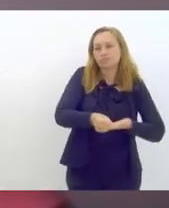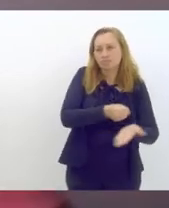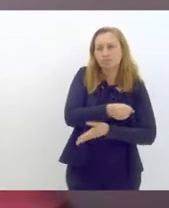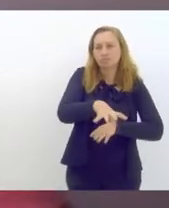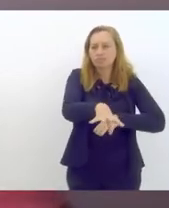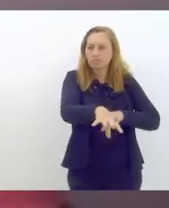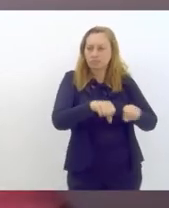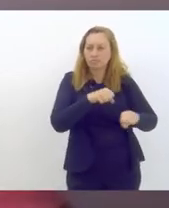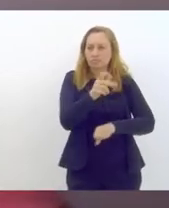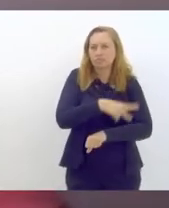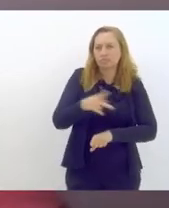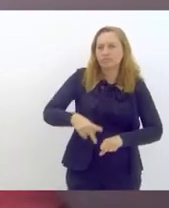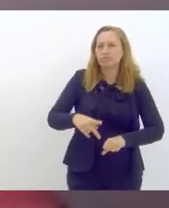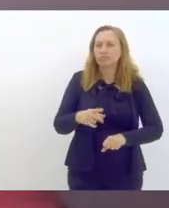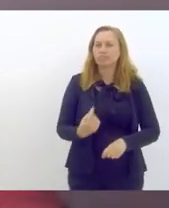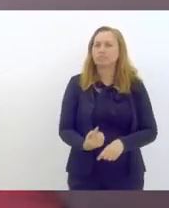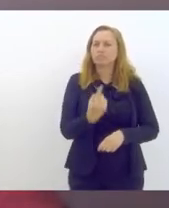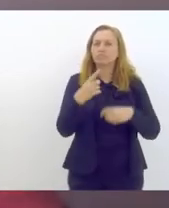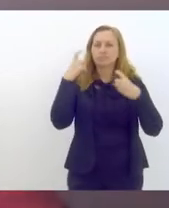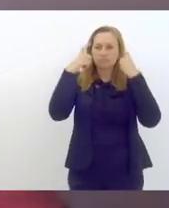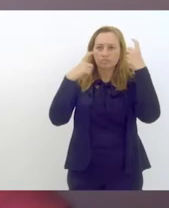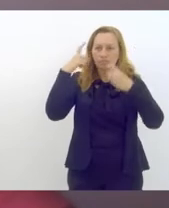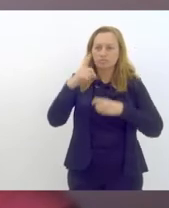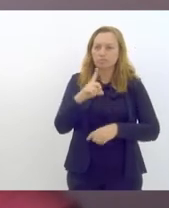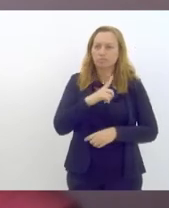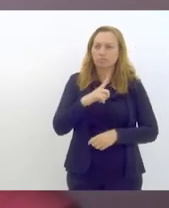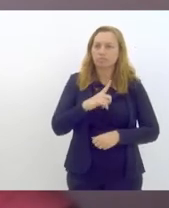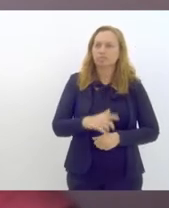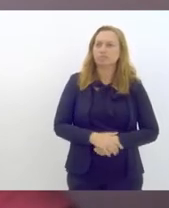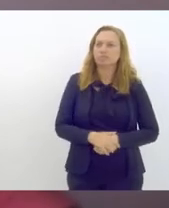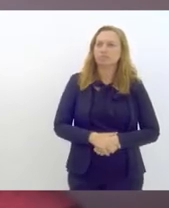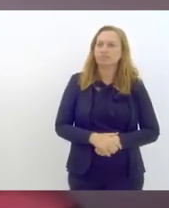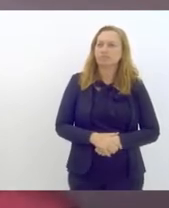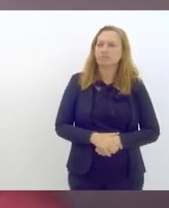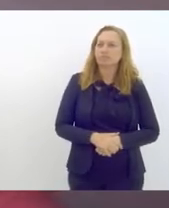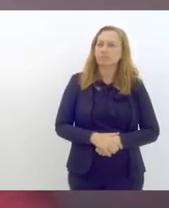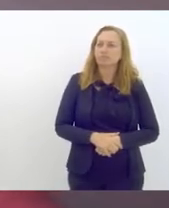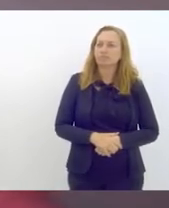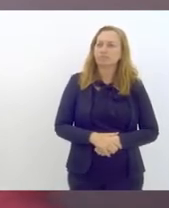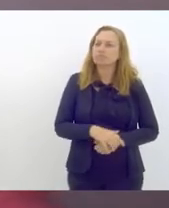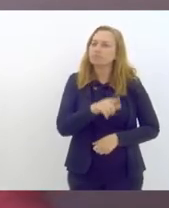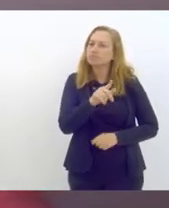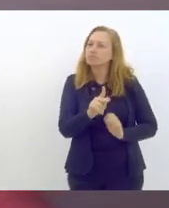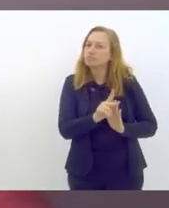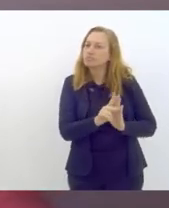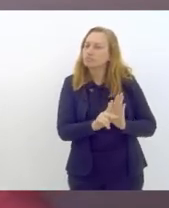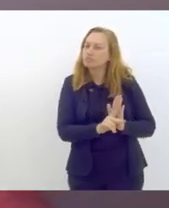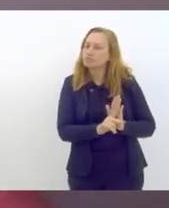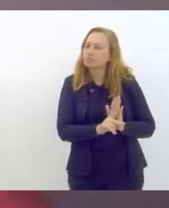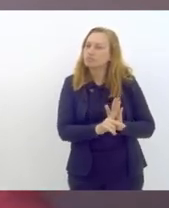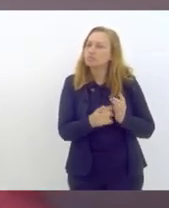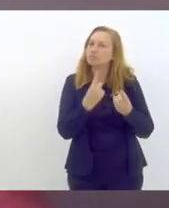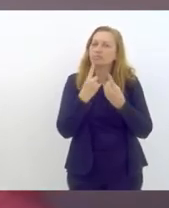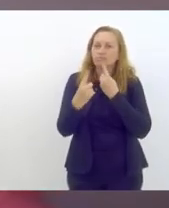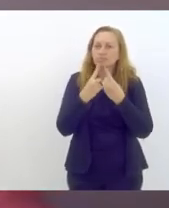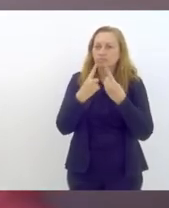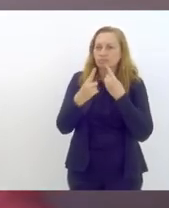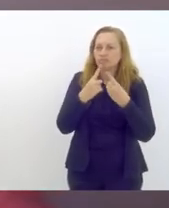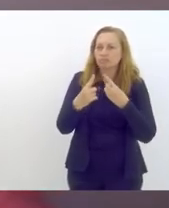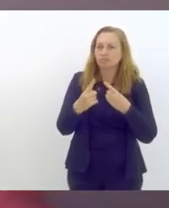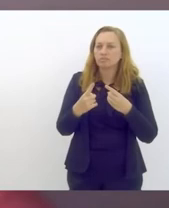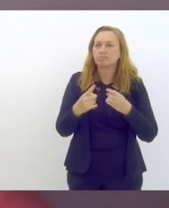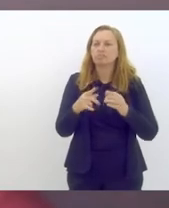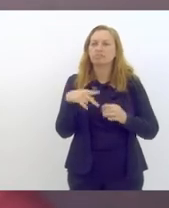Mas a única preocupação que nós temos é que esse projeto ele tem que ter esse diálogo com os projetos